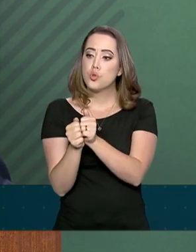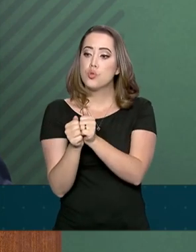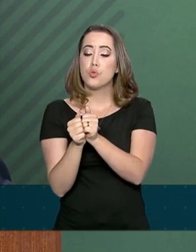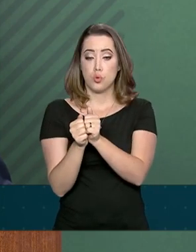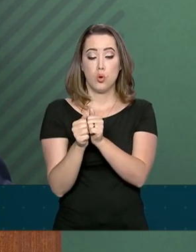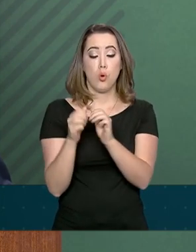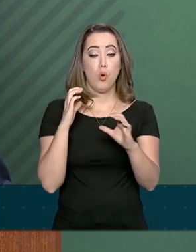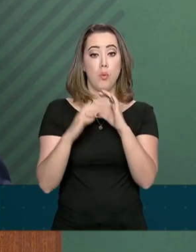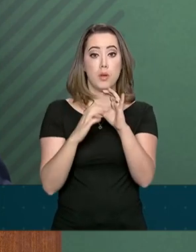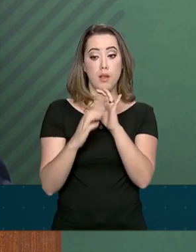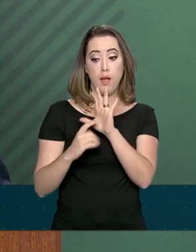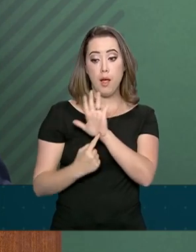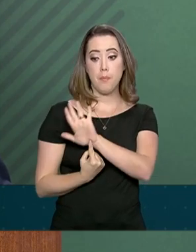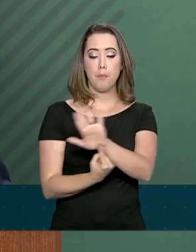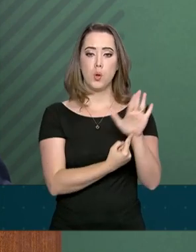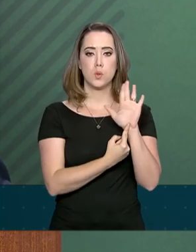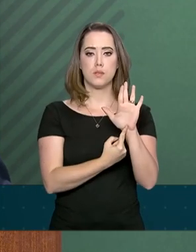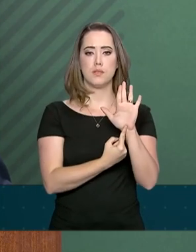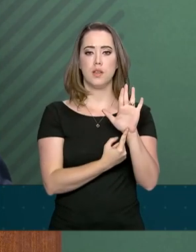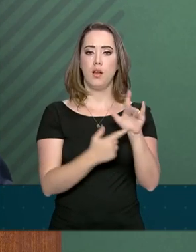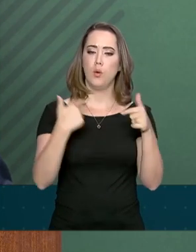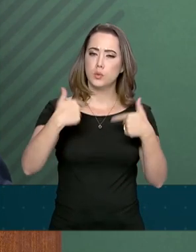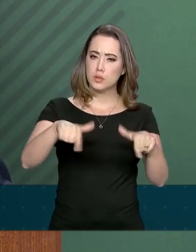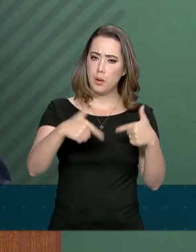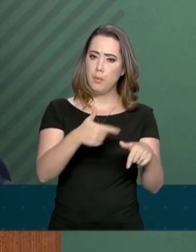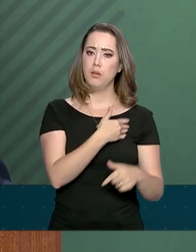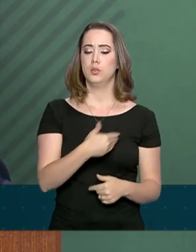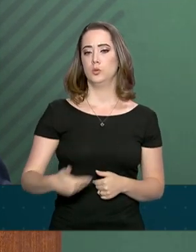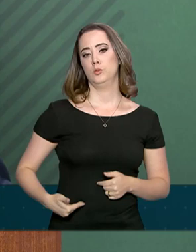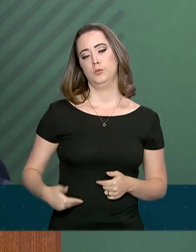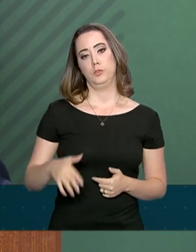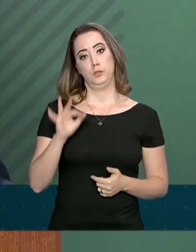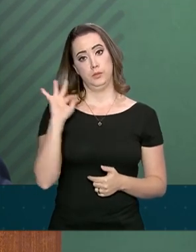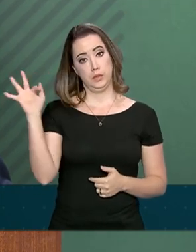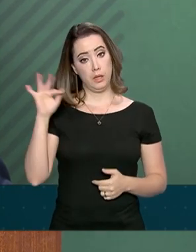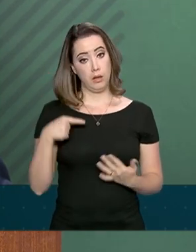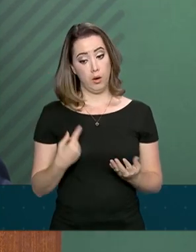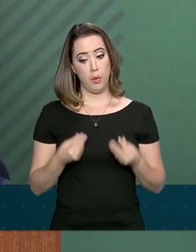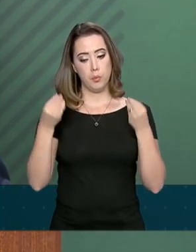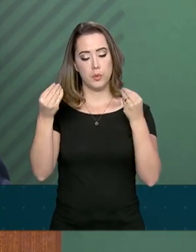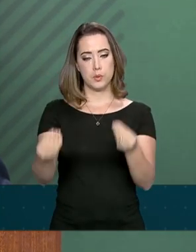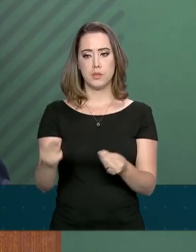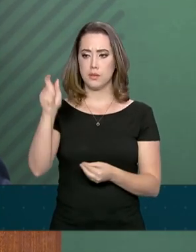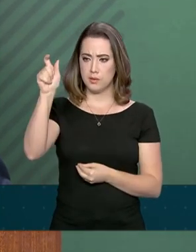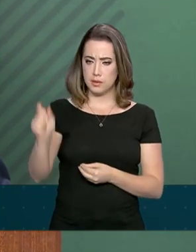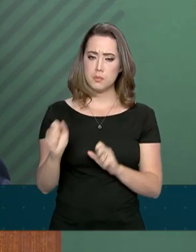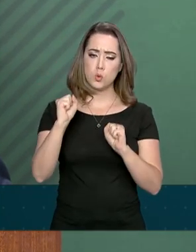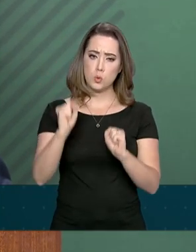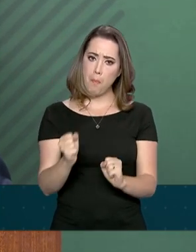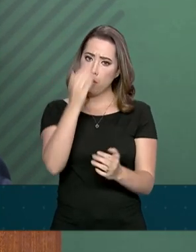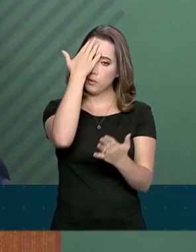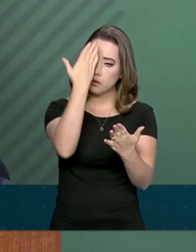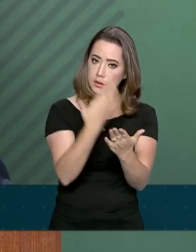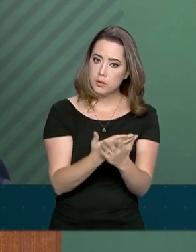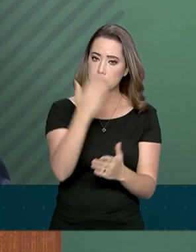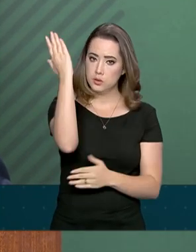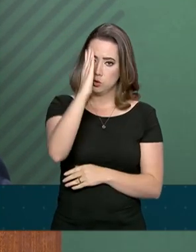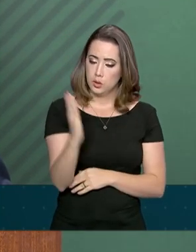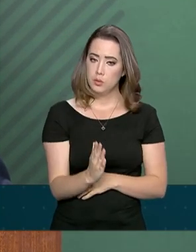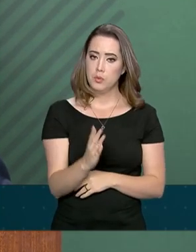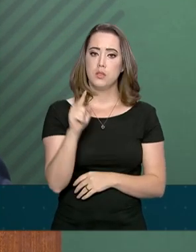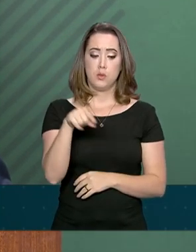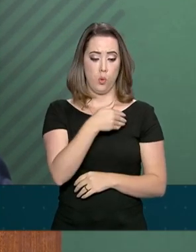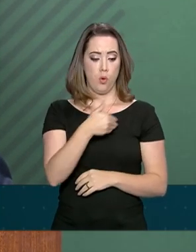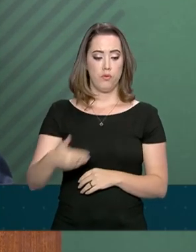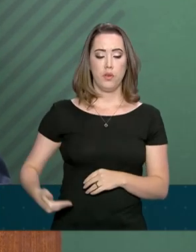vem realizando e com isso trazendo confiança para o investidor é o governo